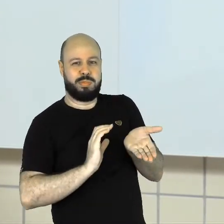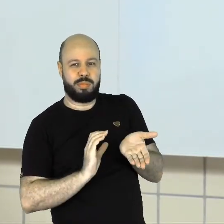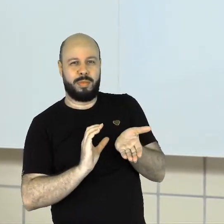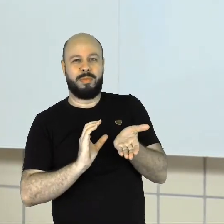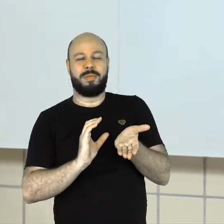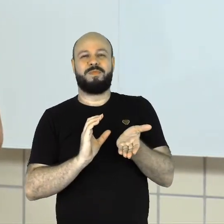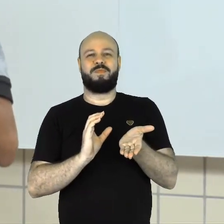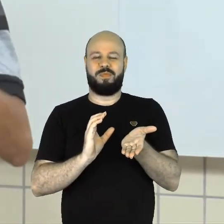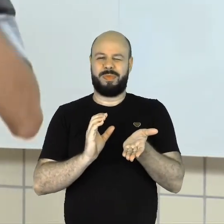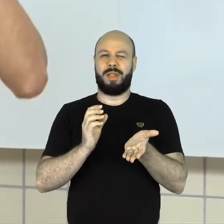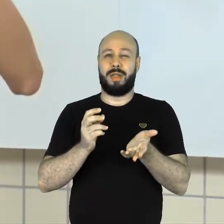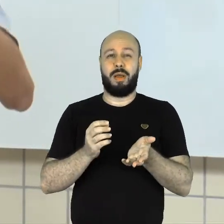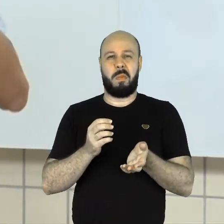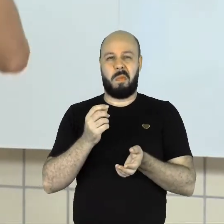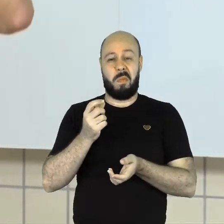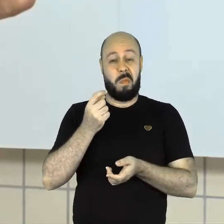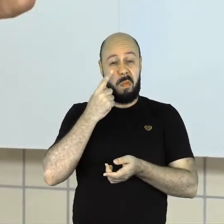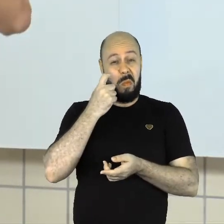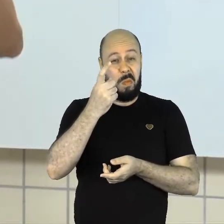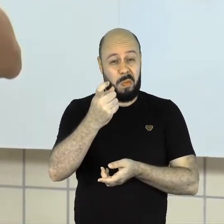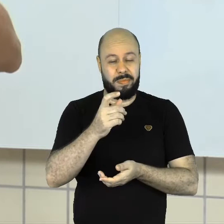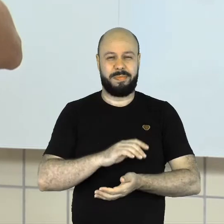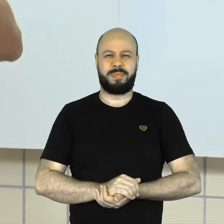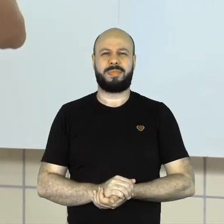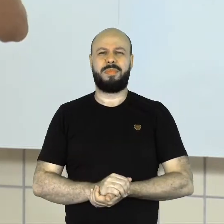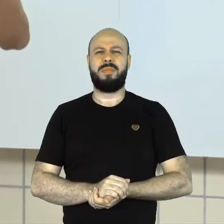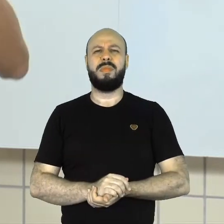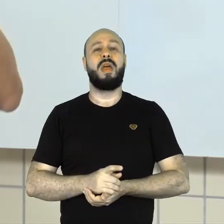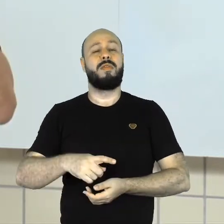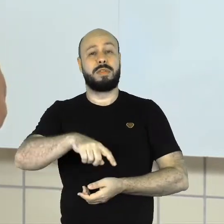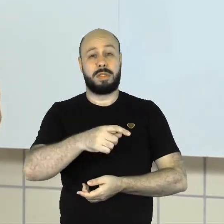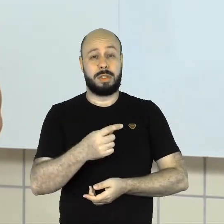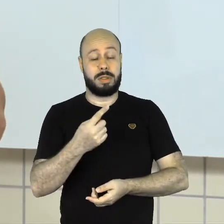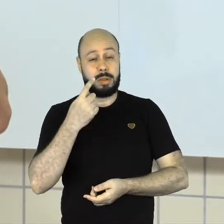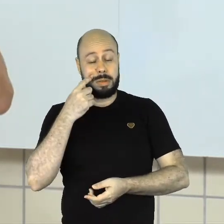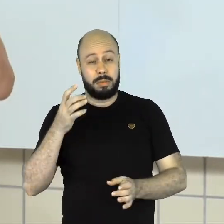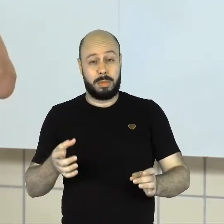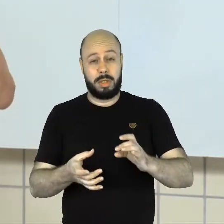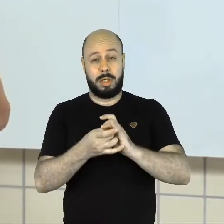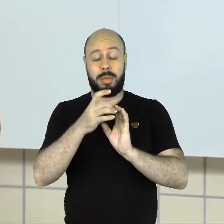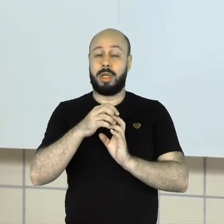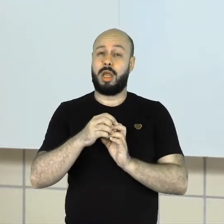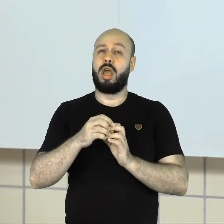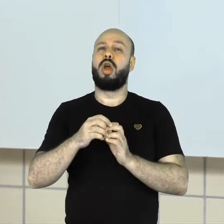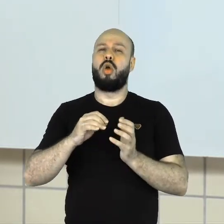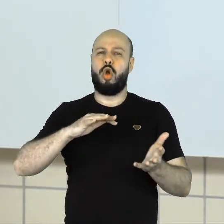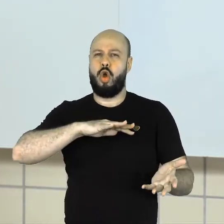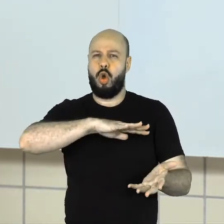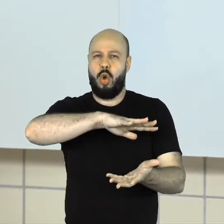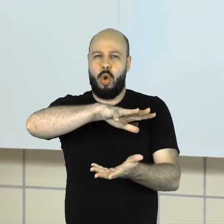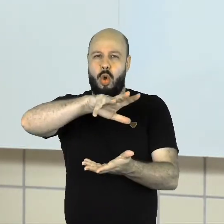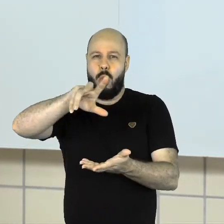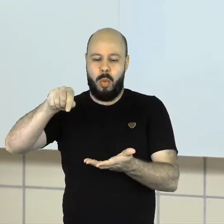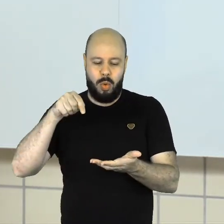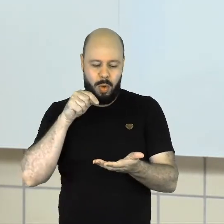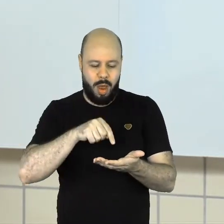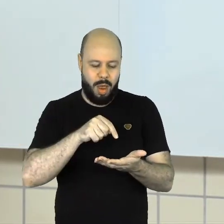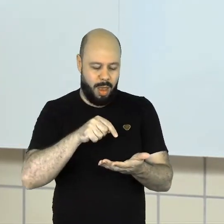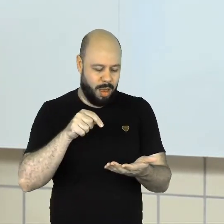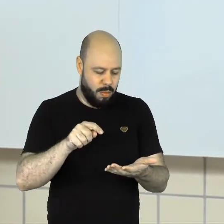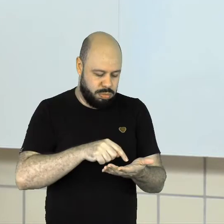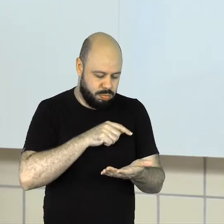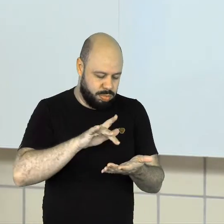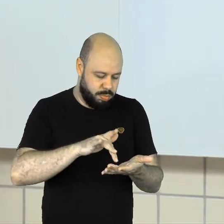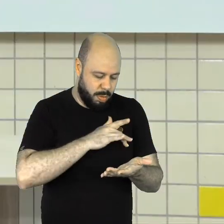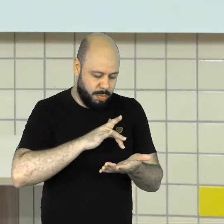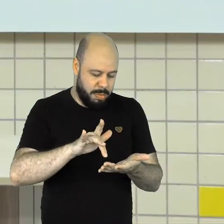Olha só que interessante, pessoal, só para lembrar e para fazer vocês se ligarem. A gente tem um mundo na nossa mão, hoje, ok? Vamos